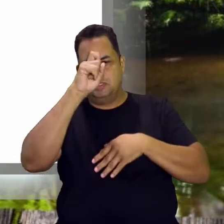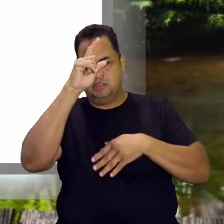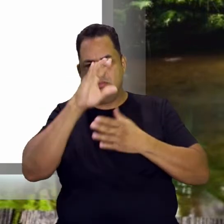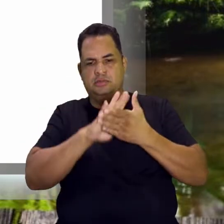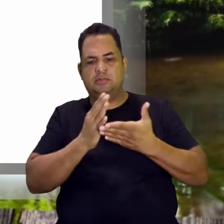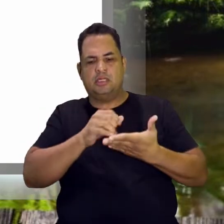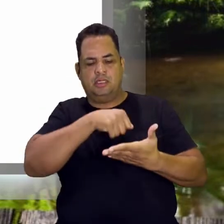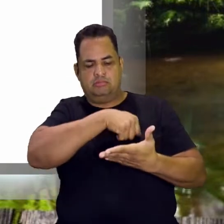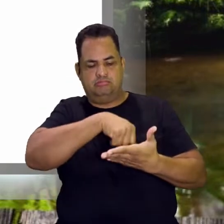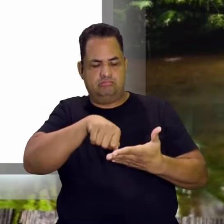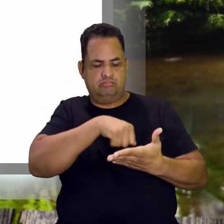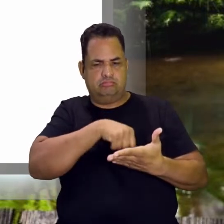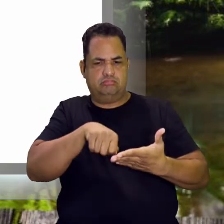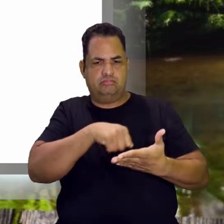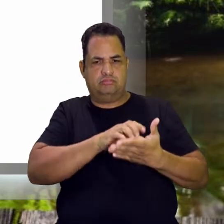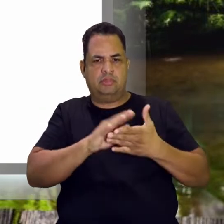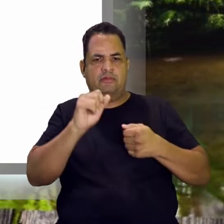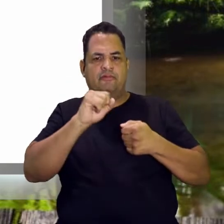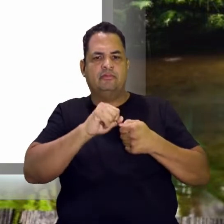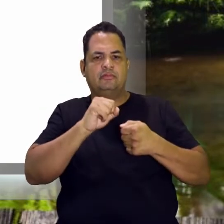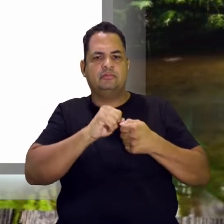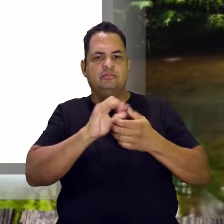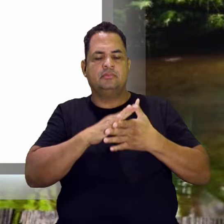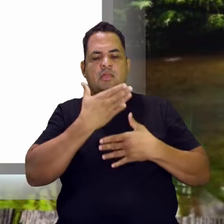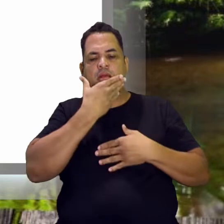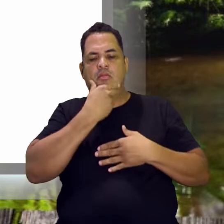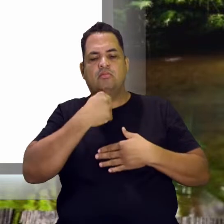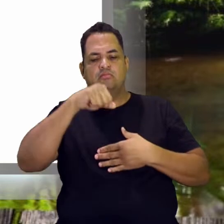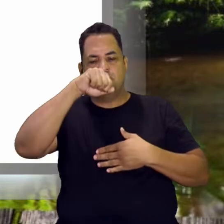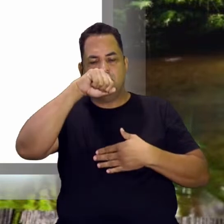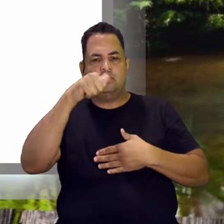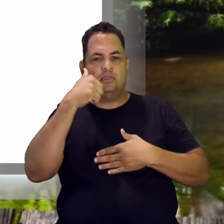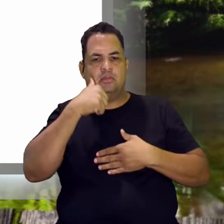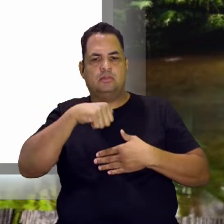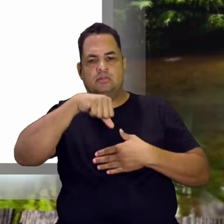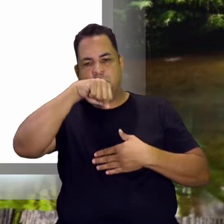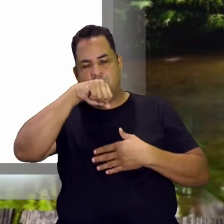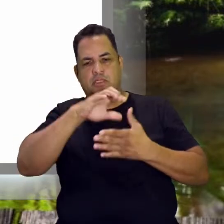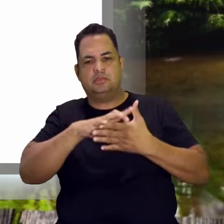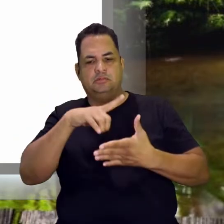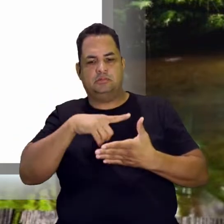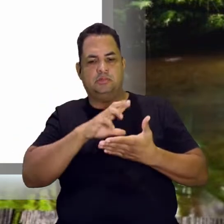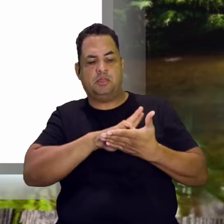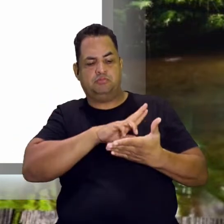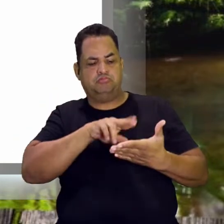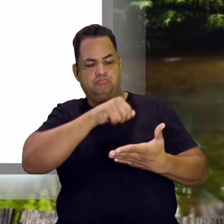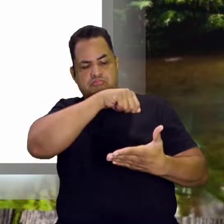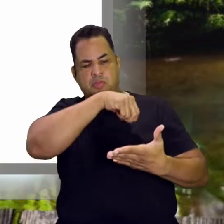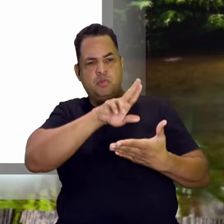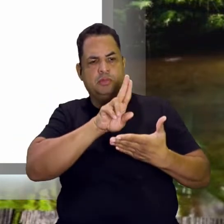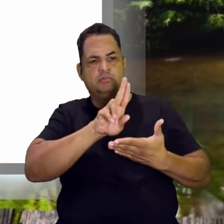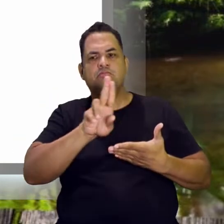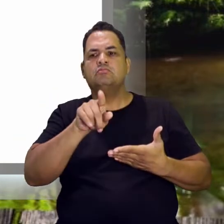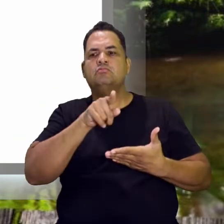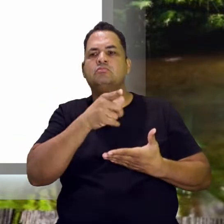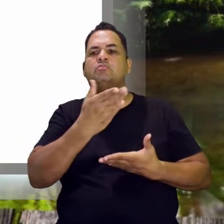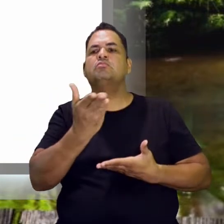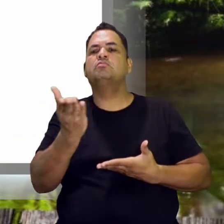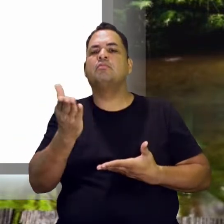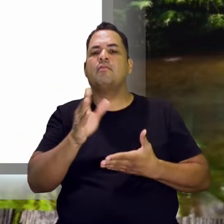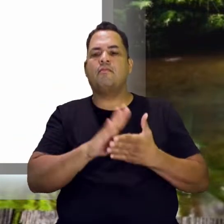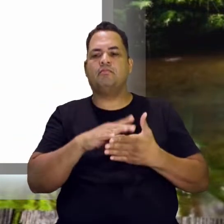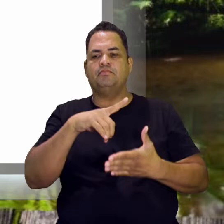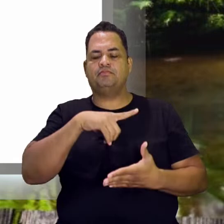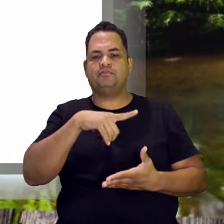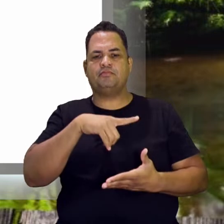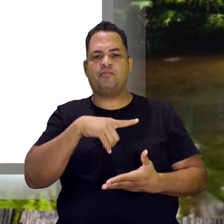um registro. E aí o pai e a mãe vão dar o nome a essa criança. Pois é. Então, as coisas entre